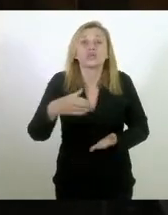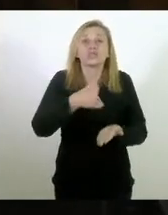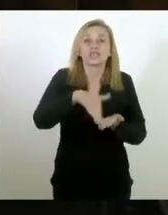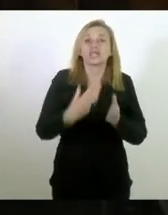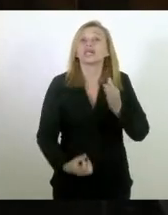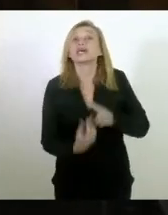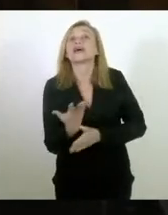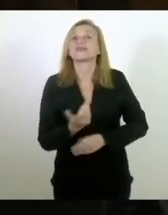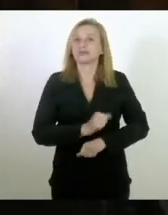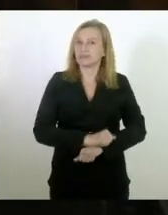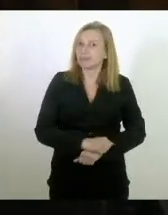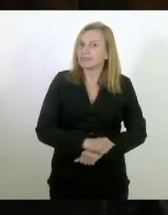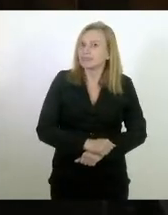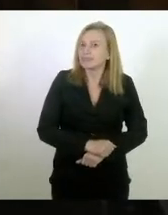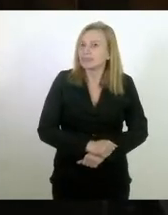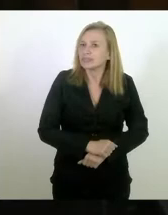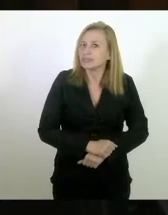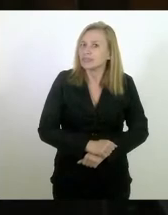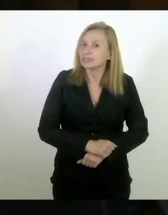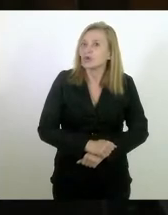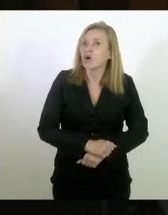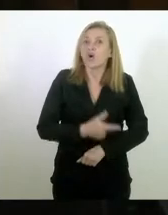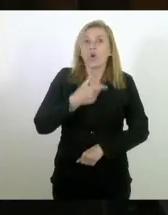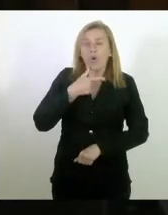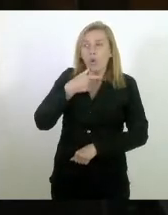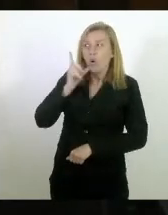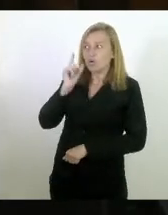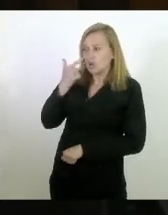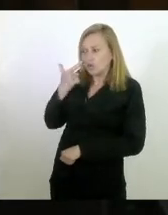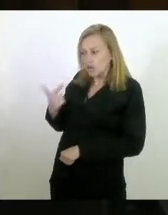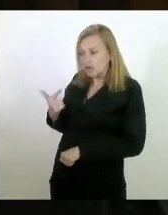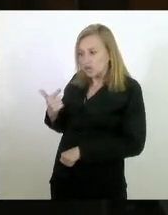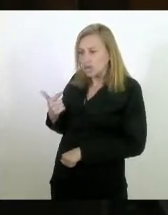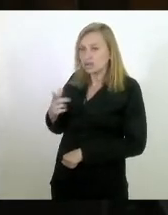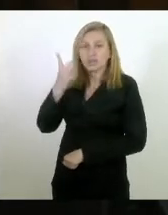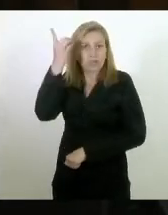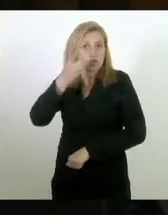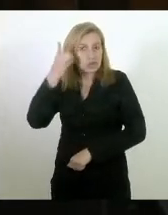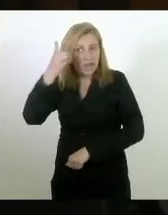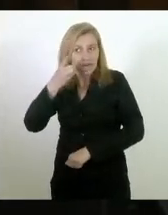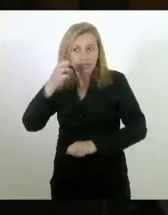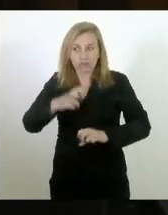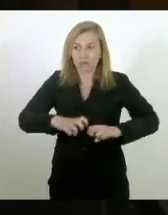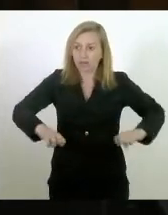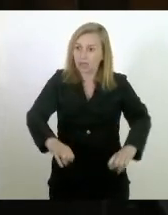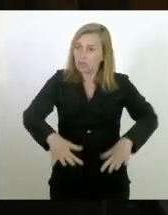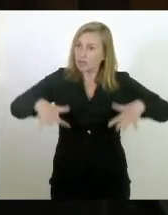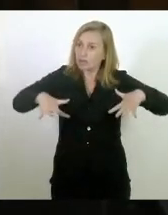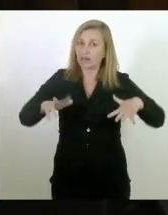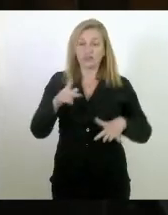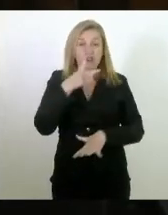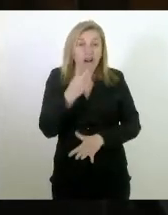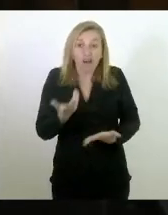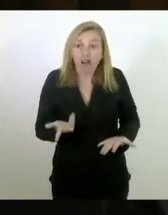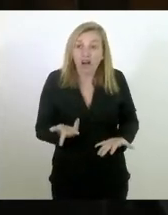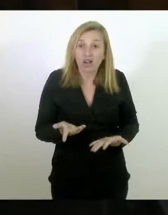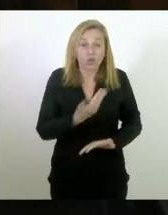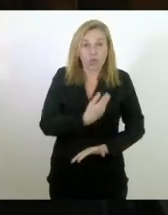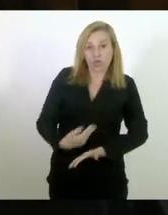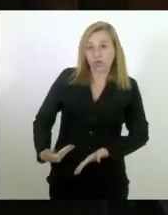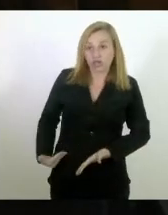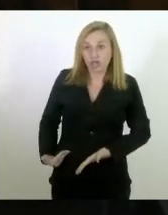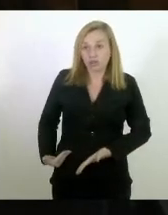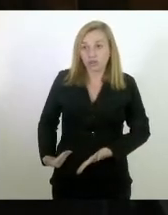serão criadas E ontem eu vi aqui o deputado em plenário dizer que o